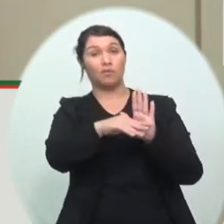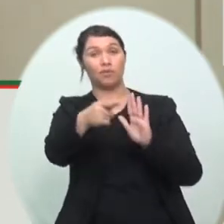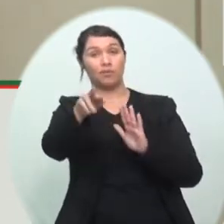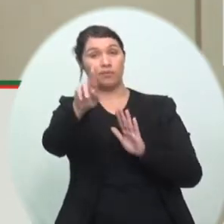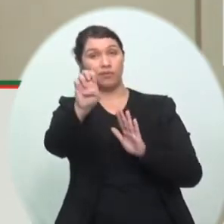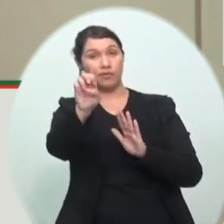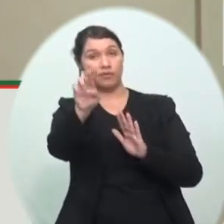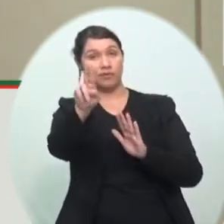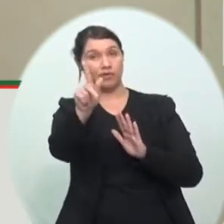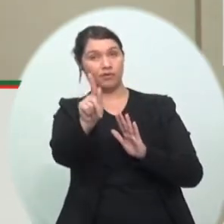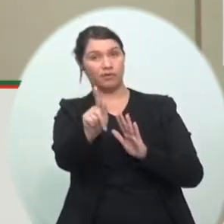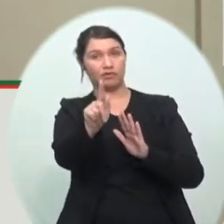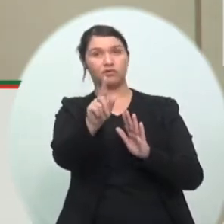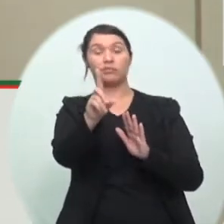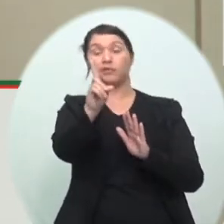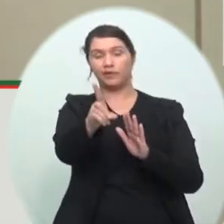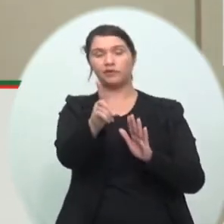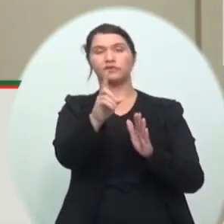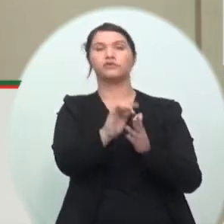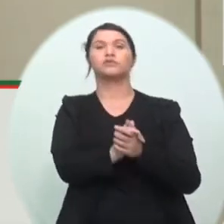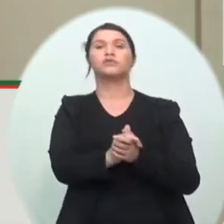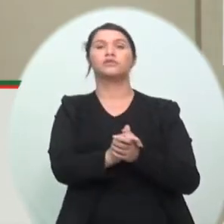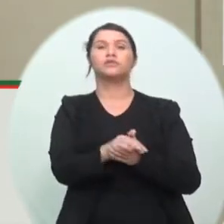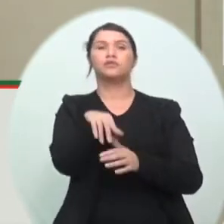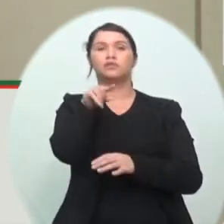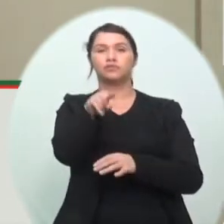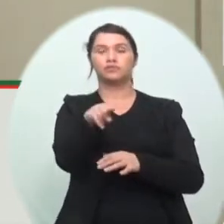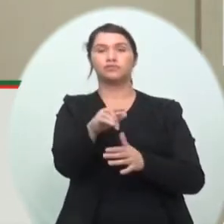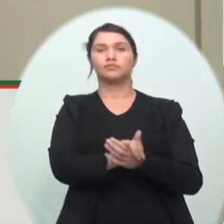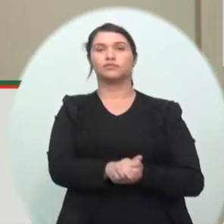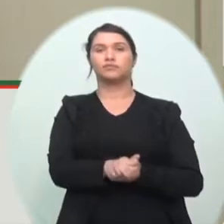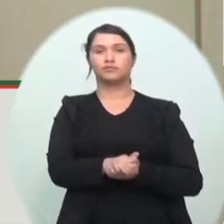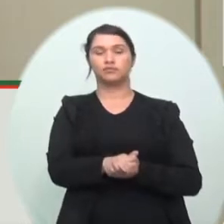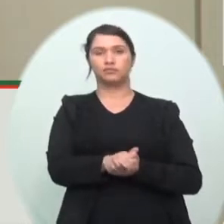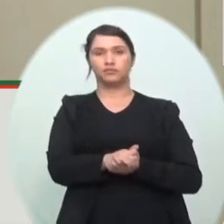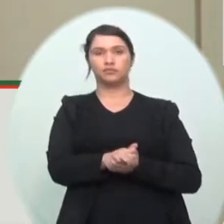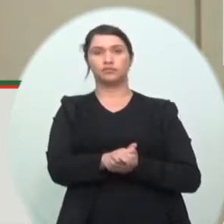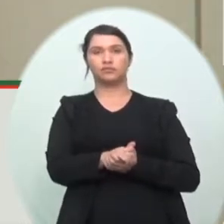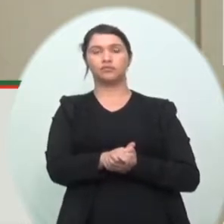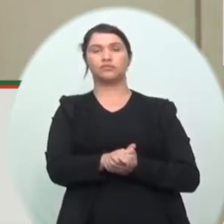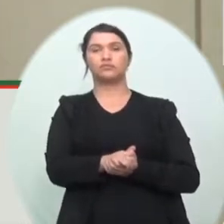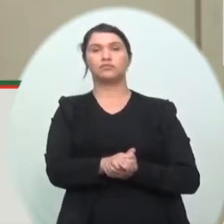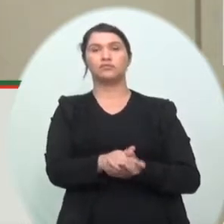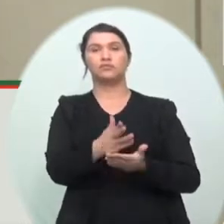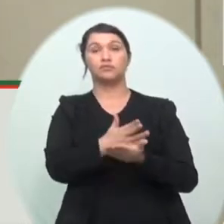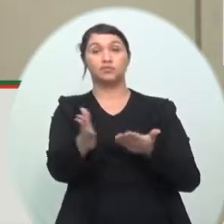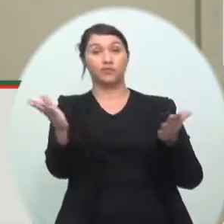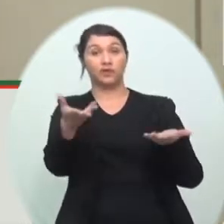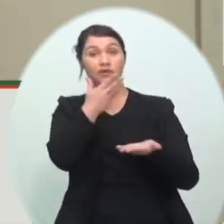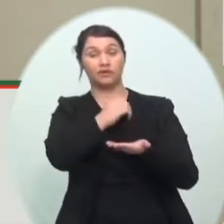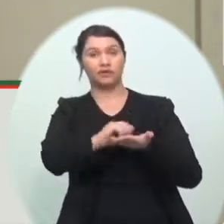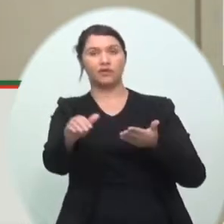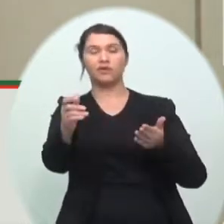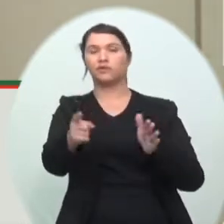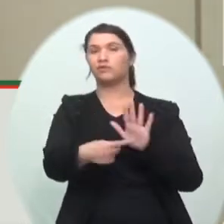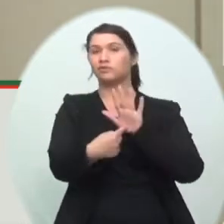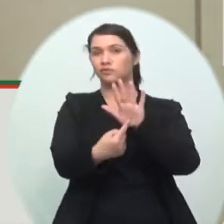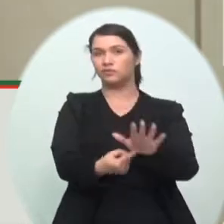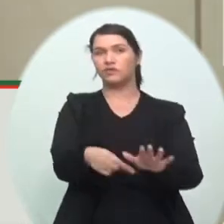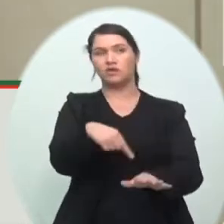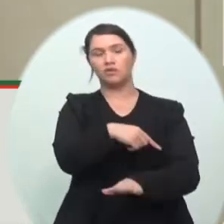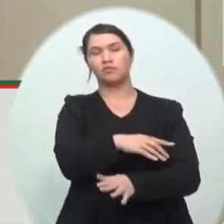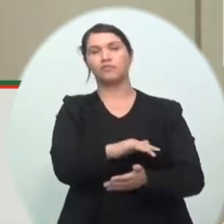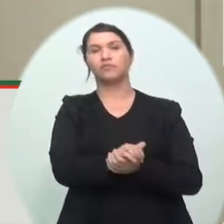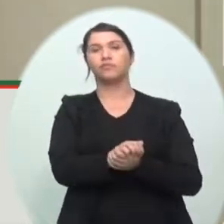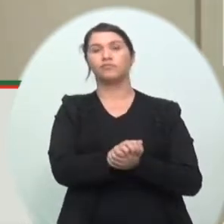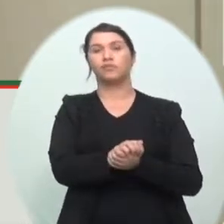CONSEG, você ajudou a induzir, agora eu vou levantar, secretário Paulo, uma coisa muito importante que muitos não perceberam, o